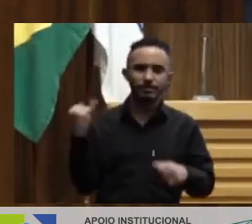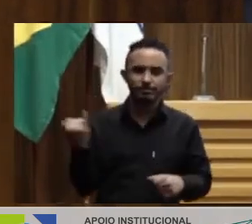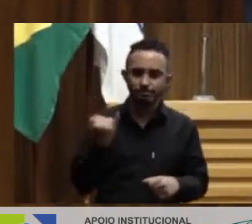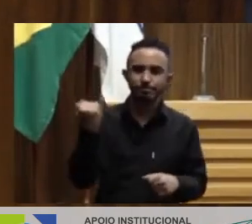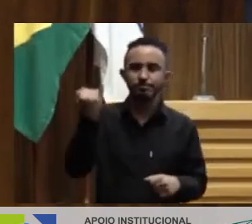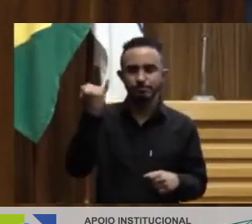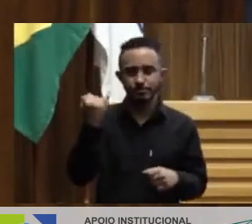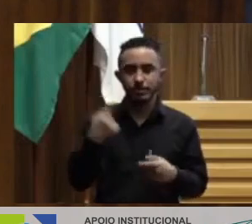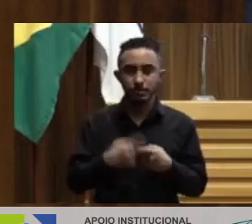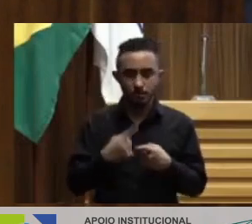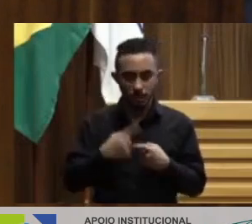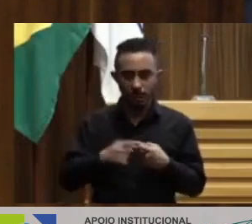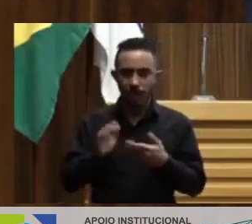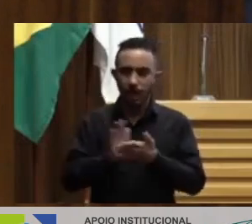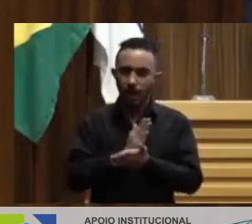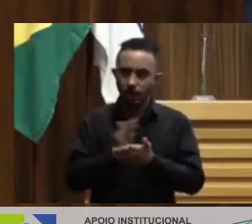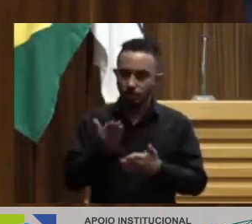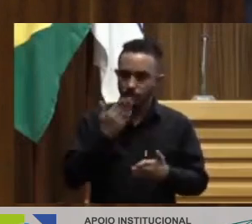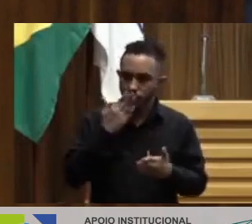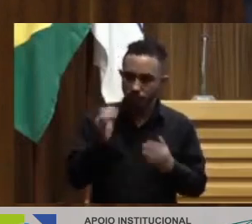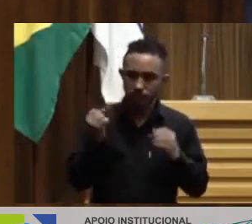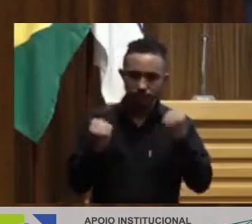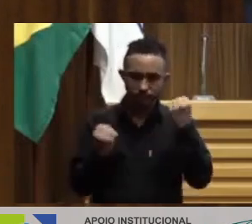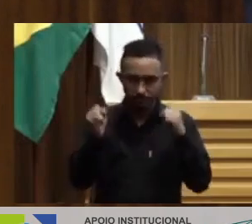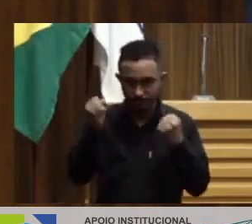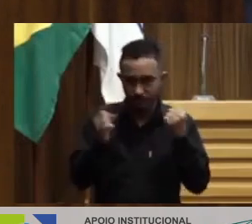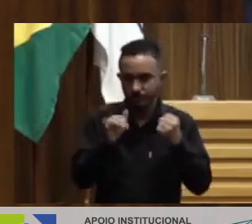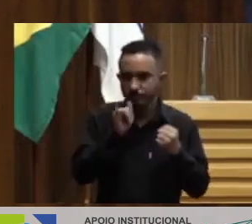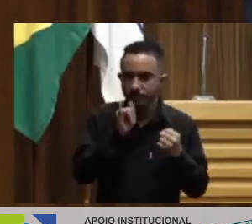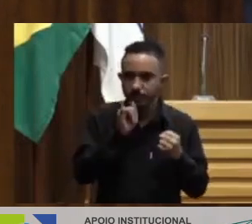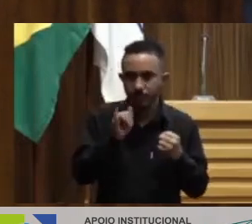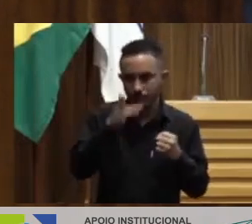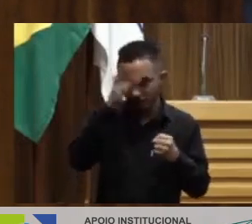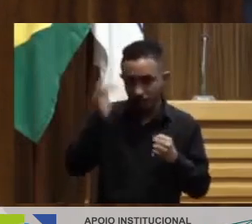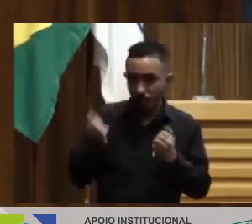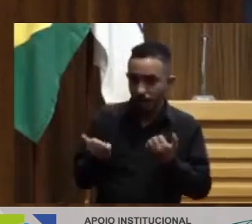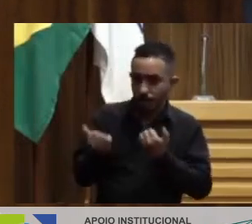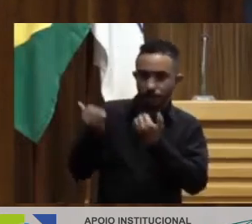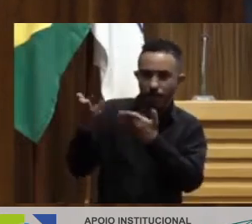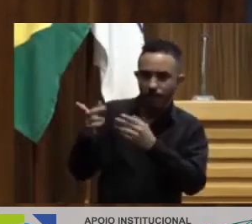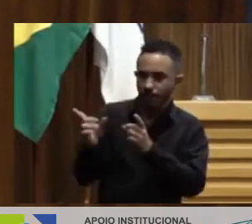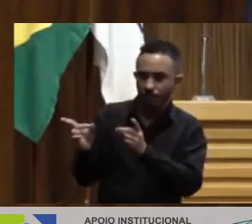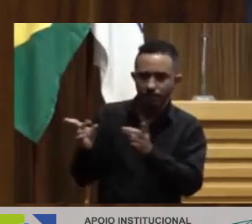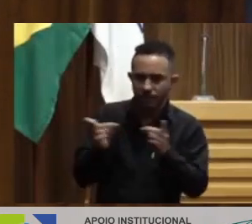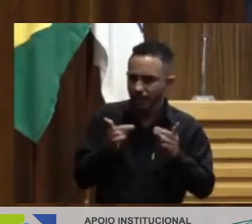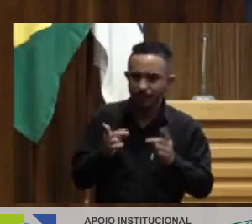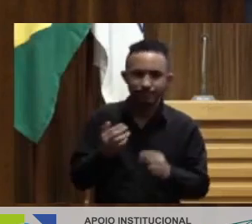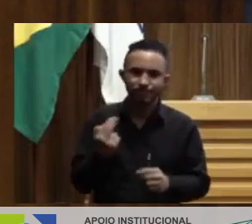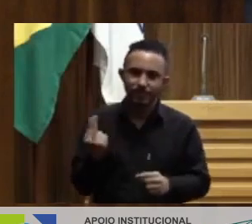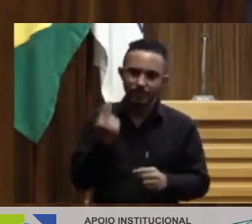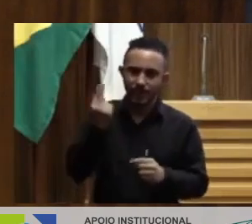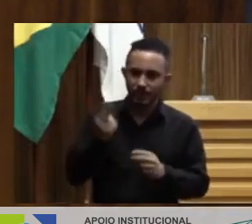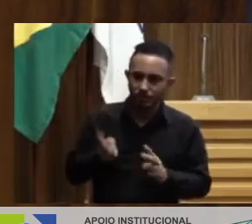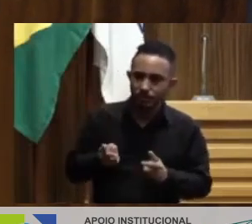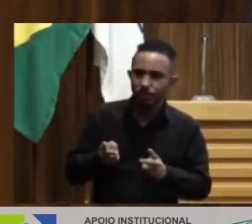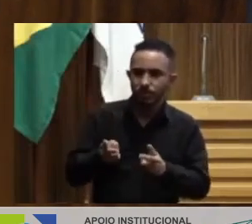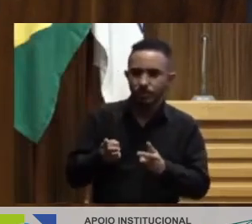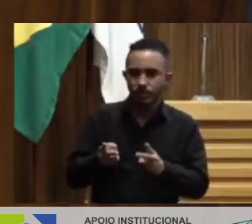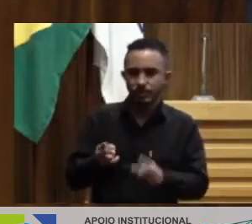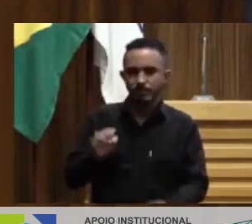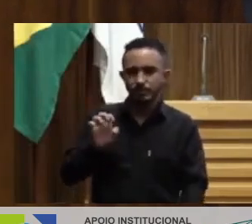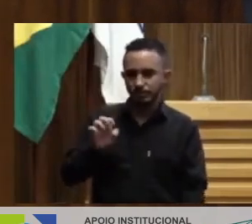Tem determinados tipos de indústria que, se você não exportar, você não sobrevive. A